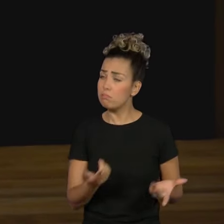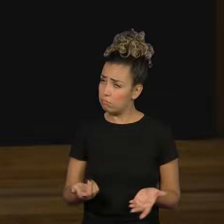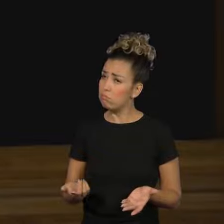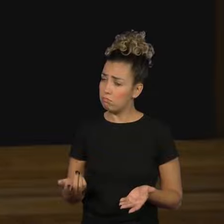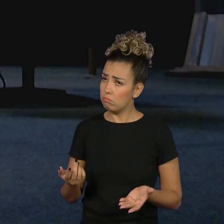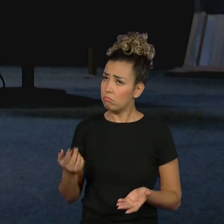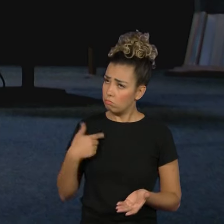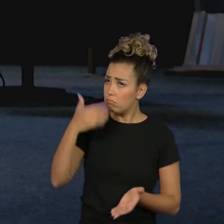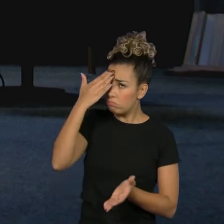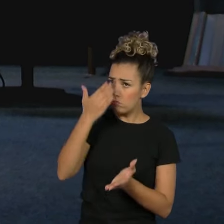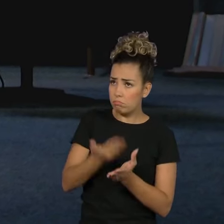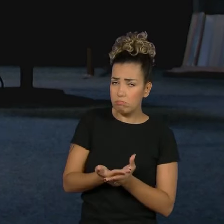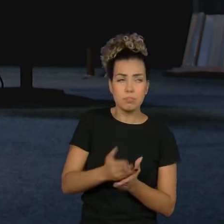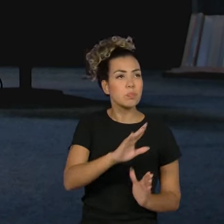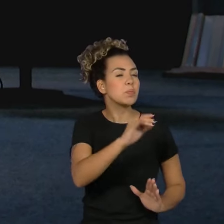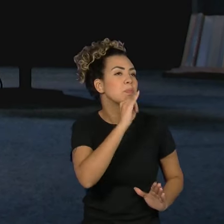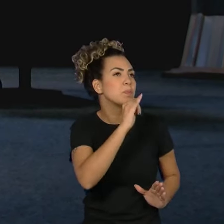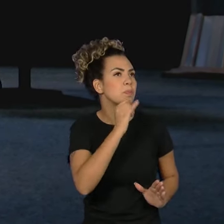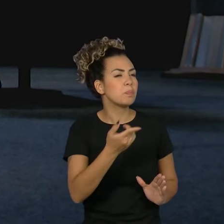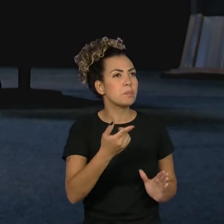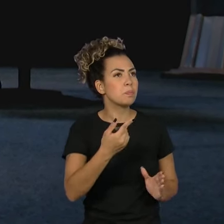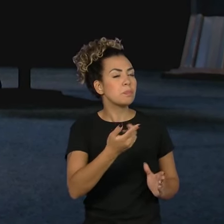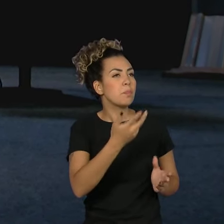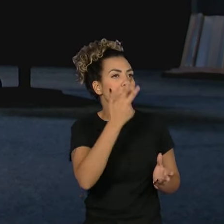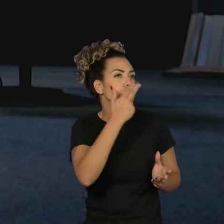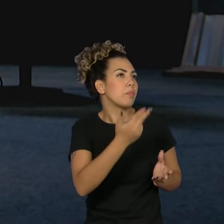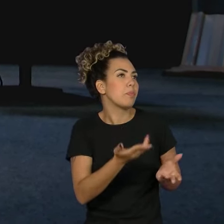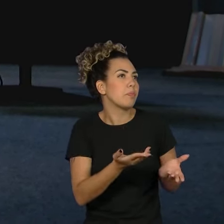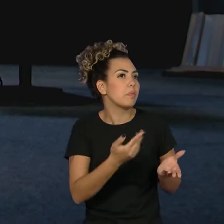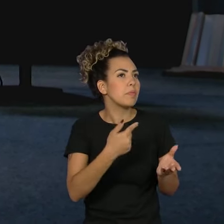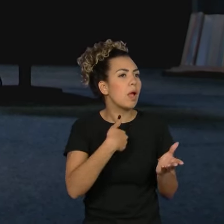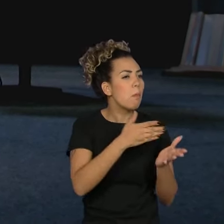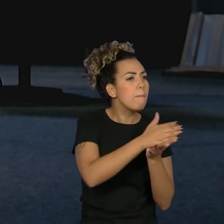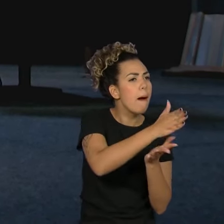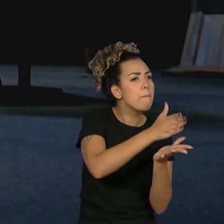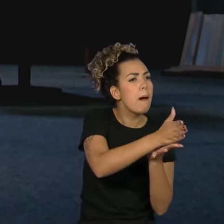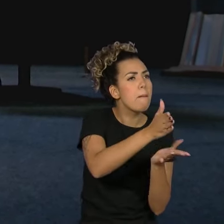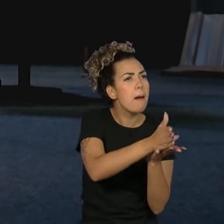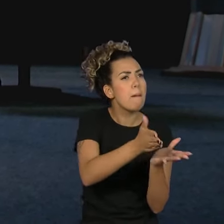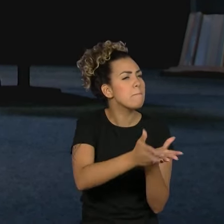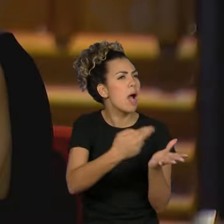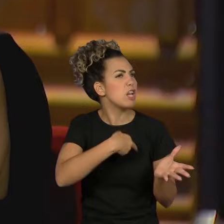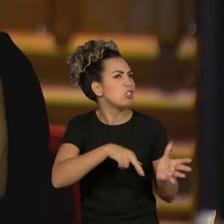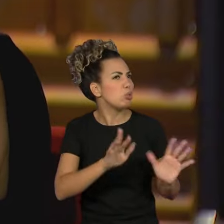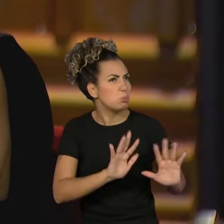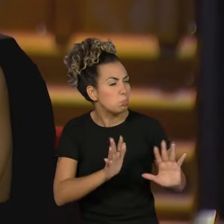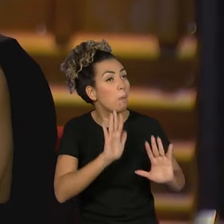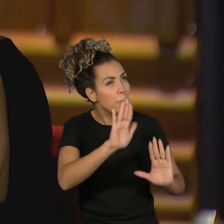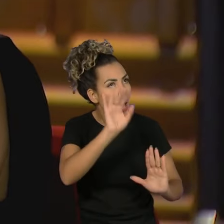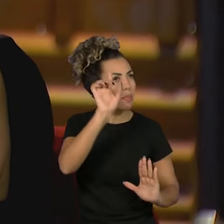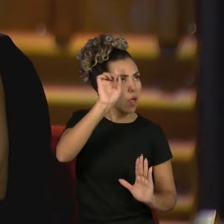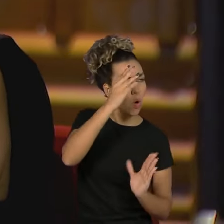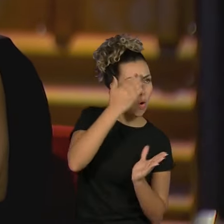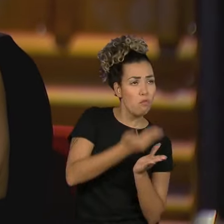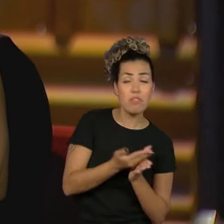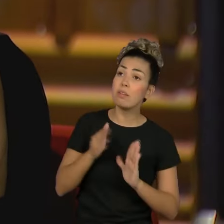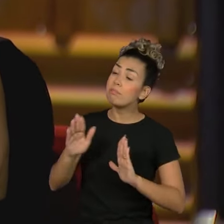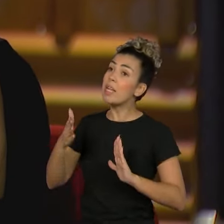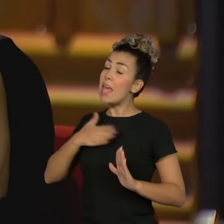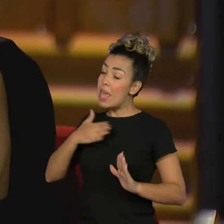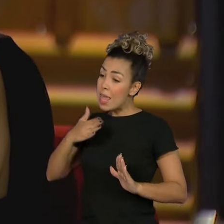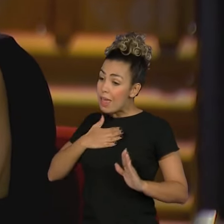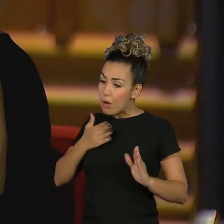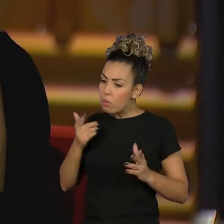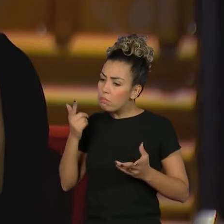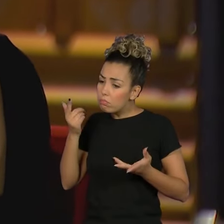numa das formas de cultuá-lo ou de segui-lo ou de estudá-lo eu tô eu eu ainda tô descobrindo o que significa para